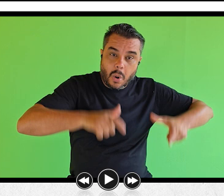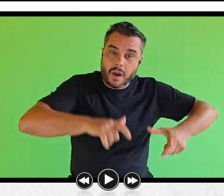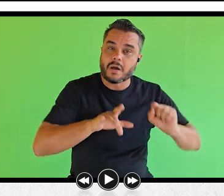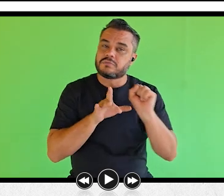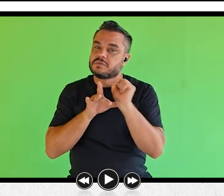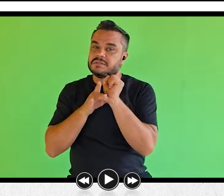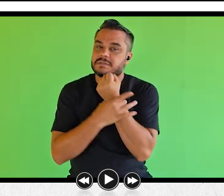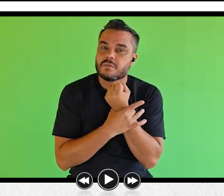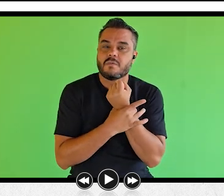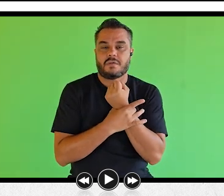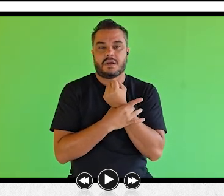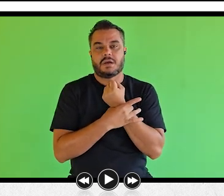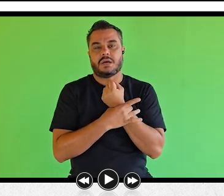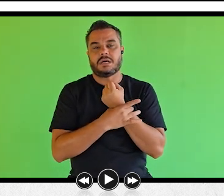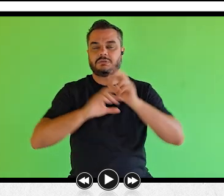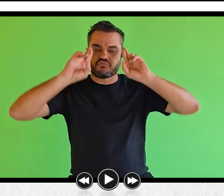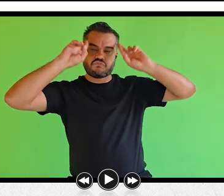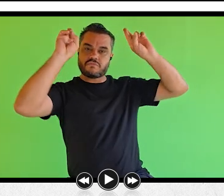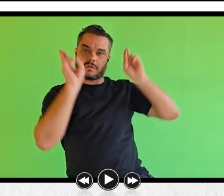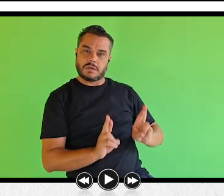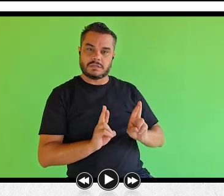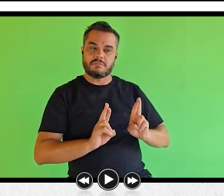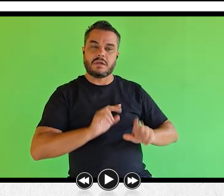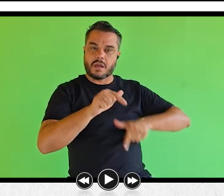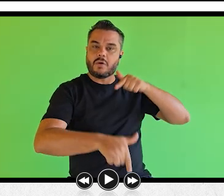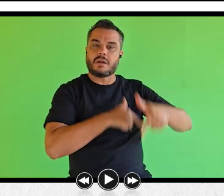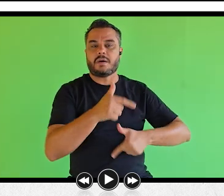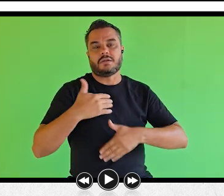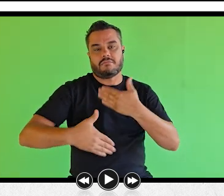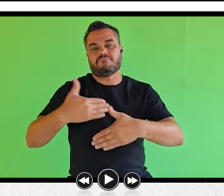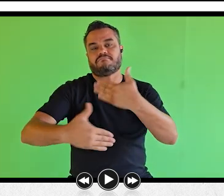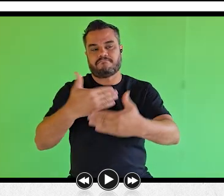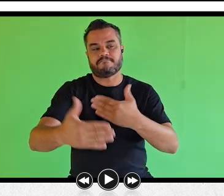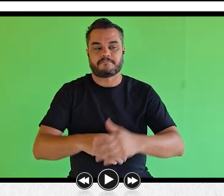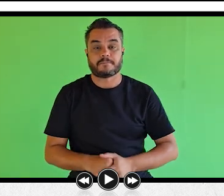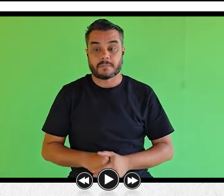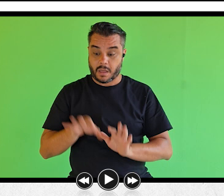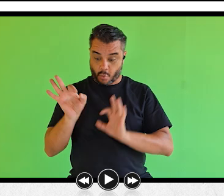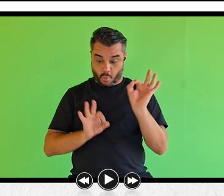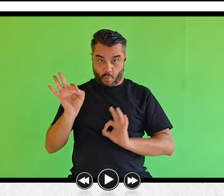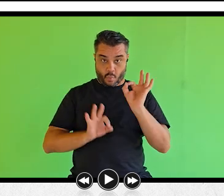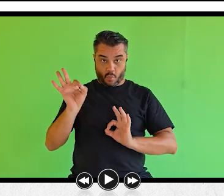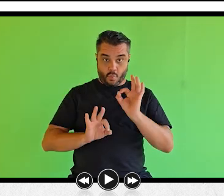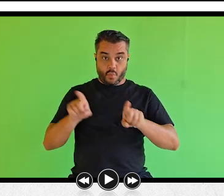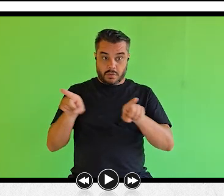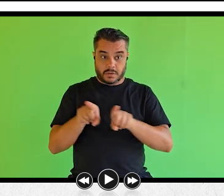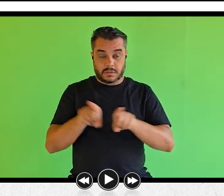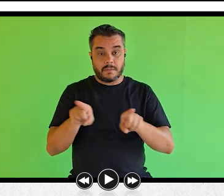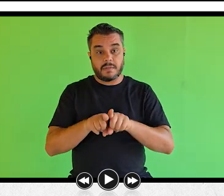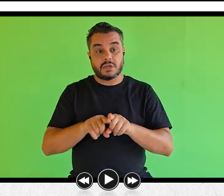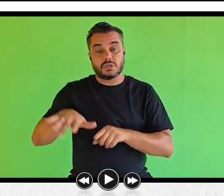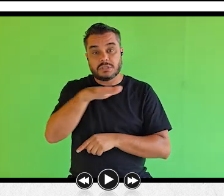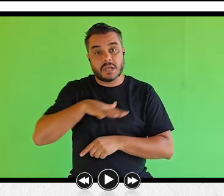desenvolvem. Organização de redes que consigam ampliar a capacidade de comercialização das cooperativas e associações com a